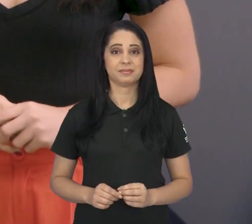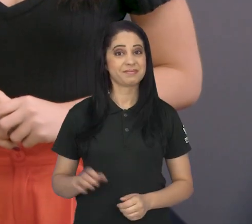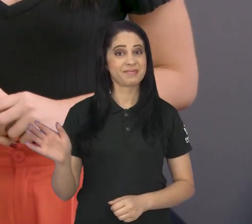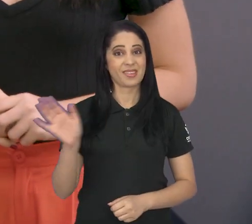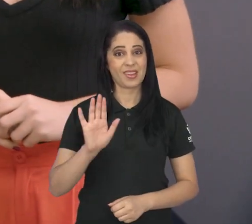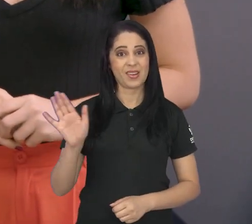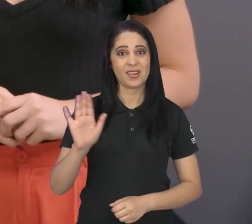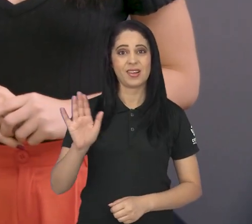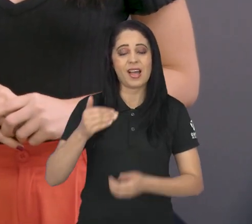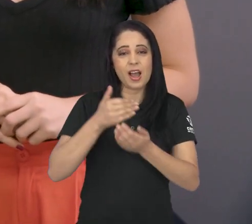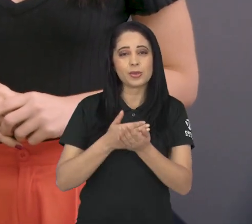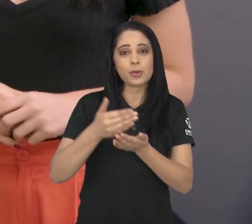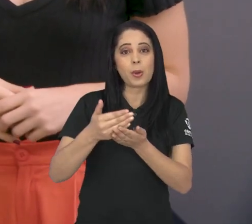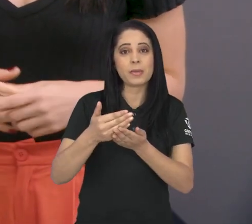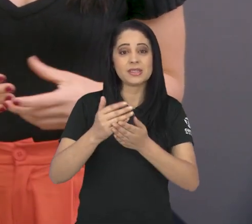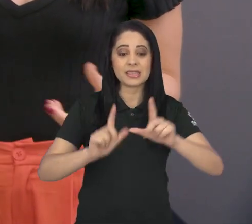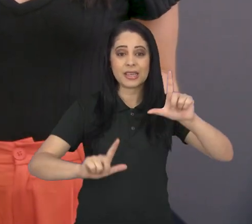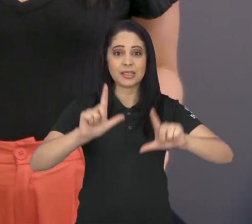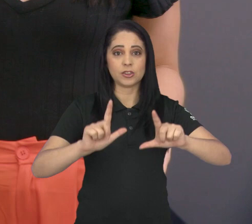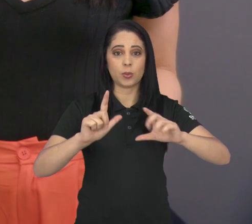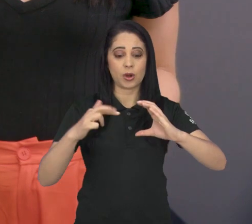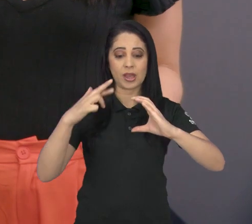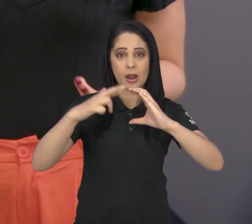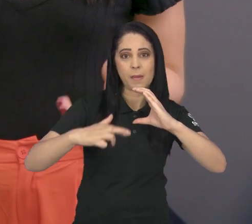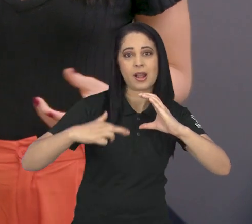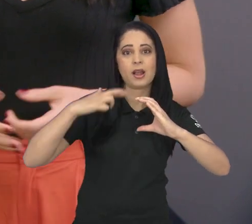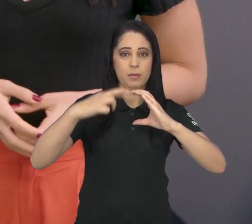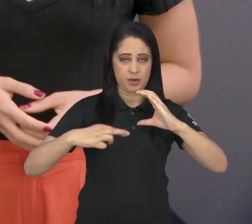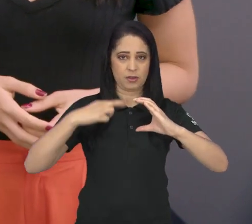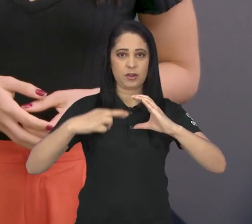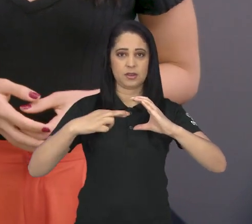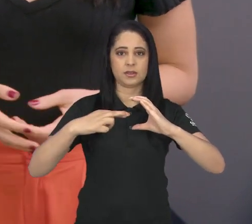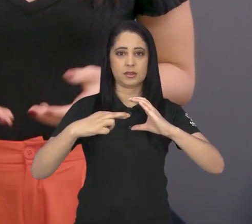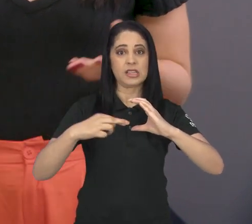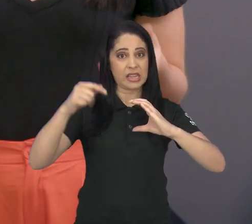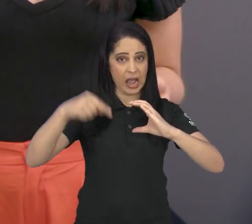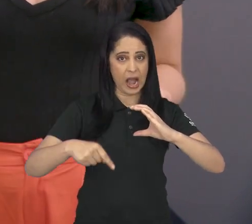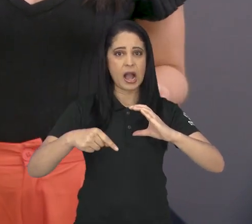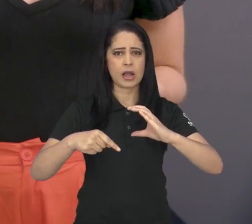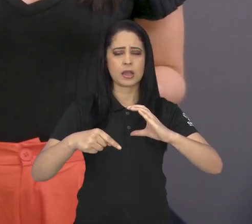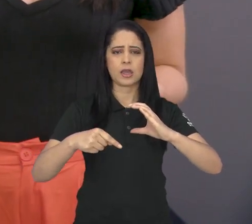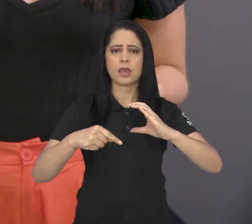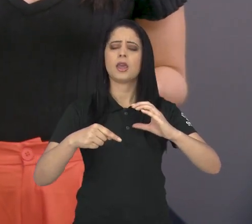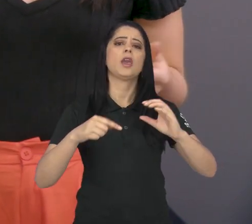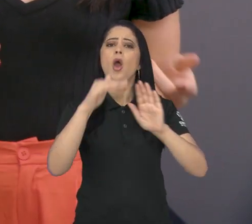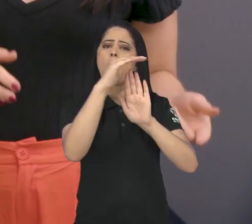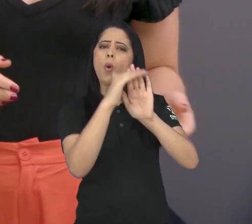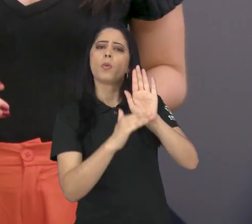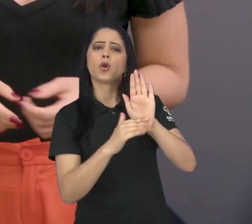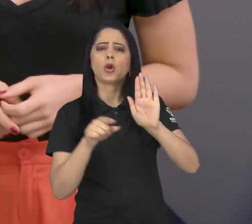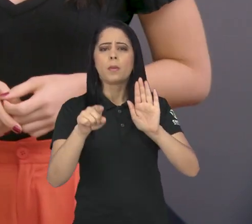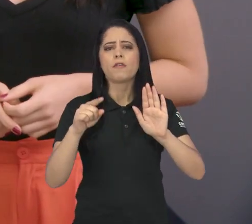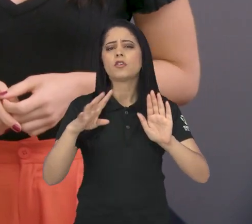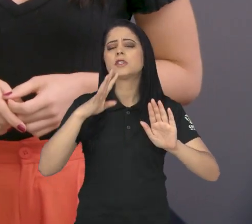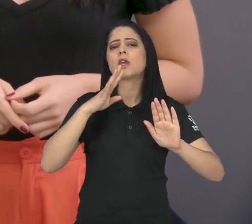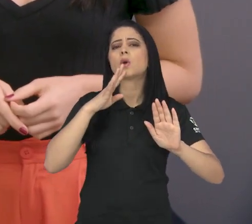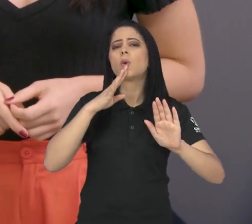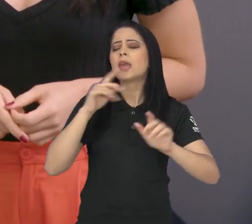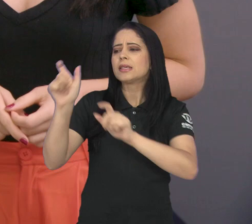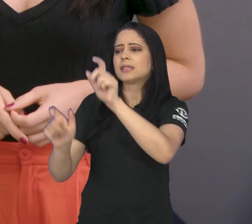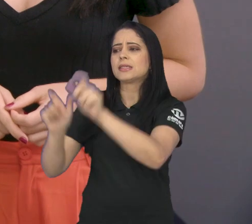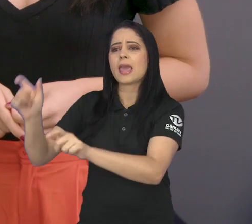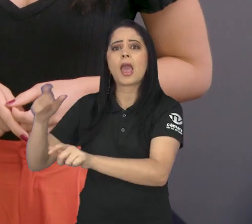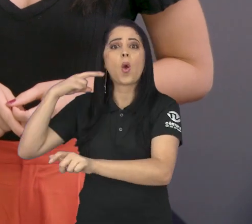Olá começa agora mais um câmara fiscaliza e aqui é um espaço para você ficar por dentro do trabalho de fiscalização